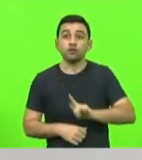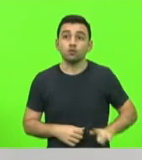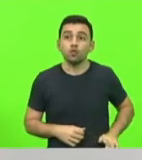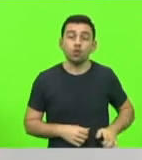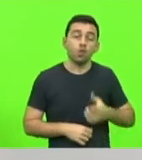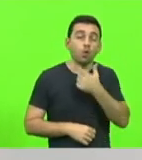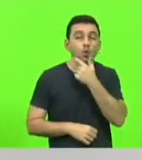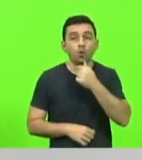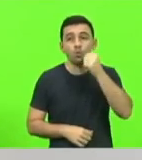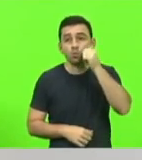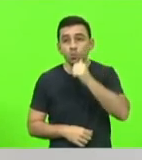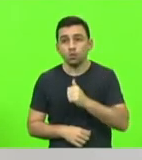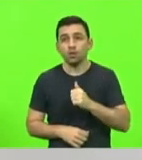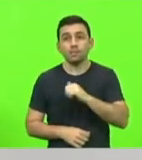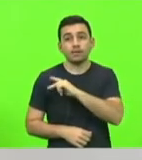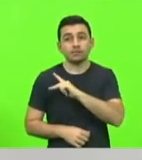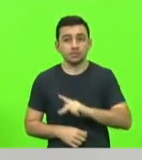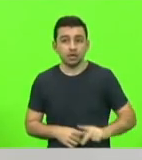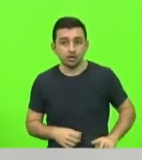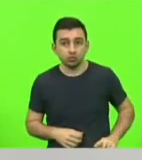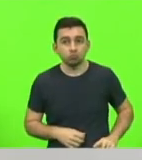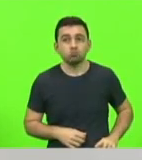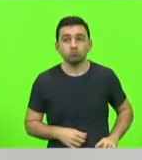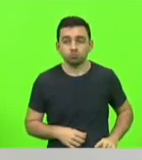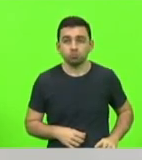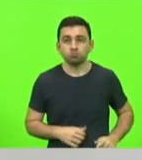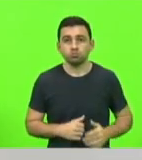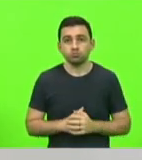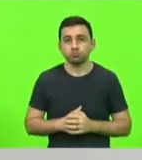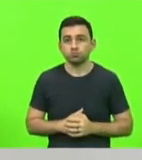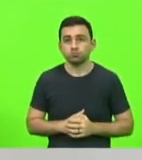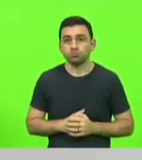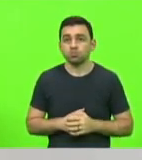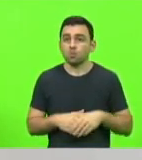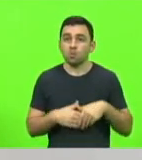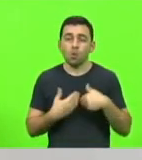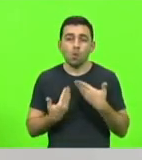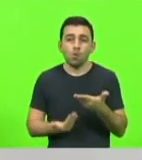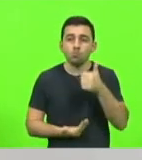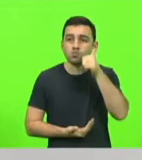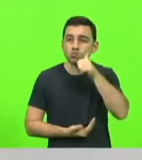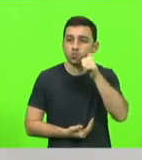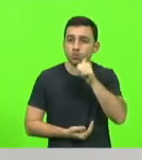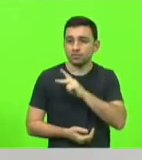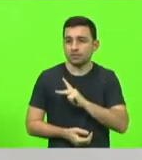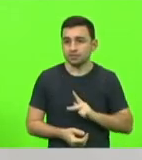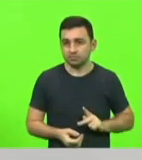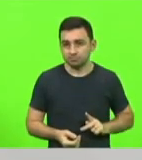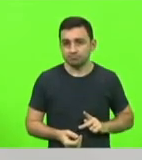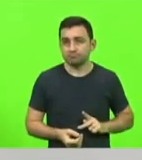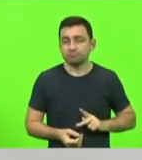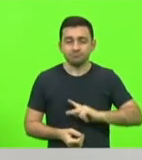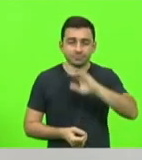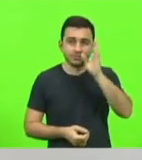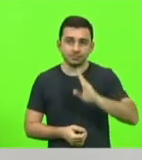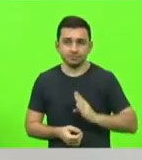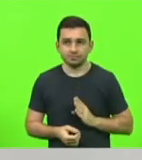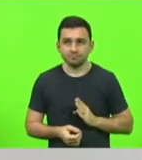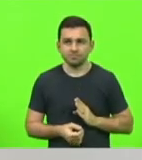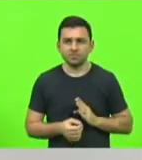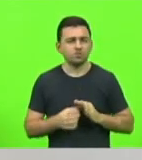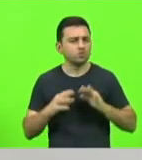governadoras, presidente da República ou presidenta da República. É com essas pessoas